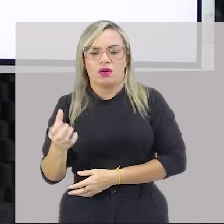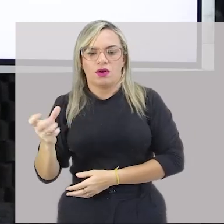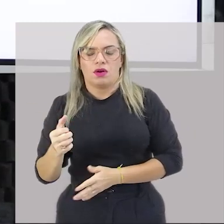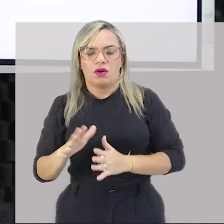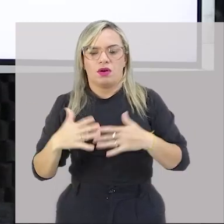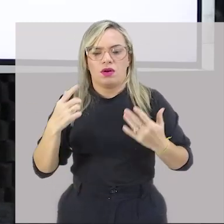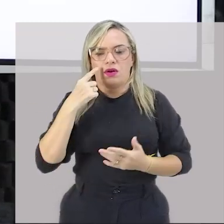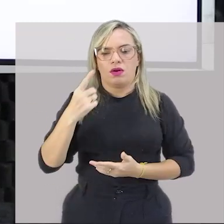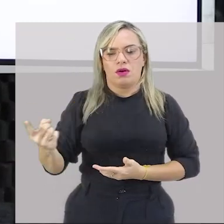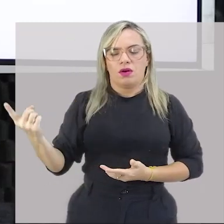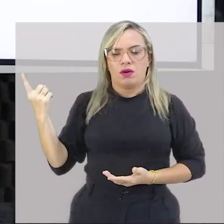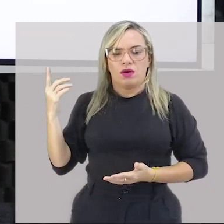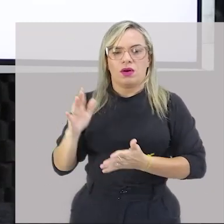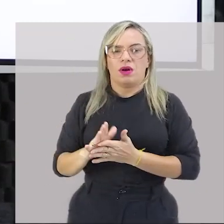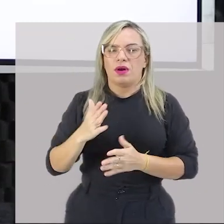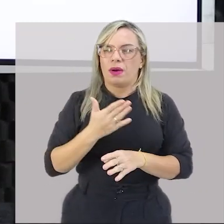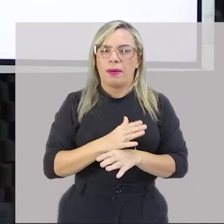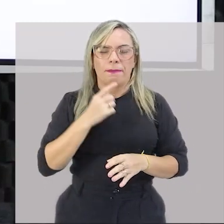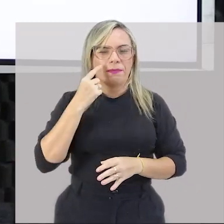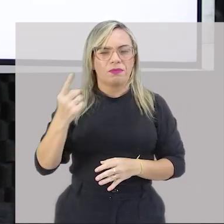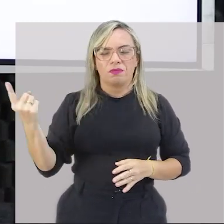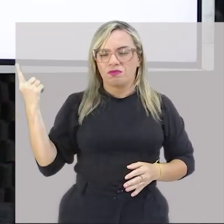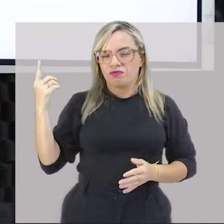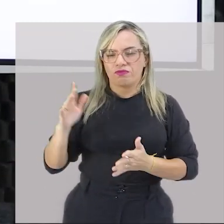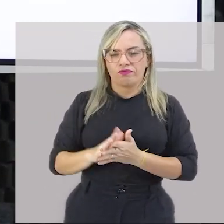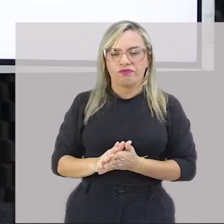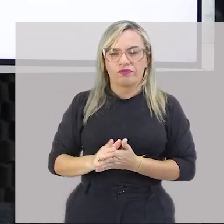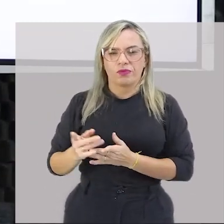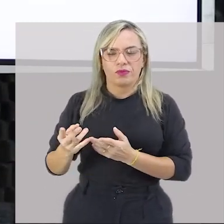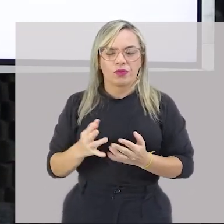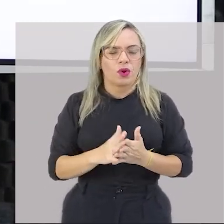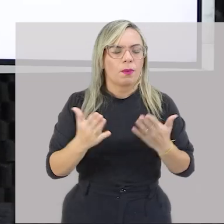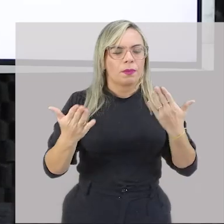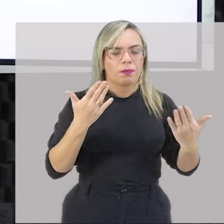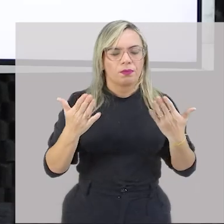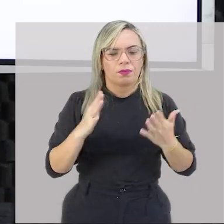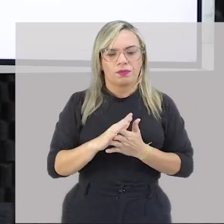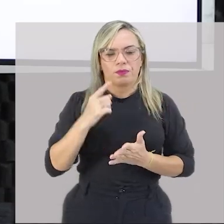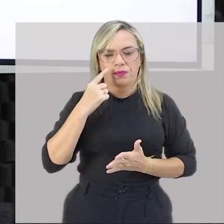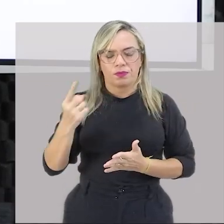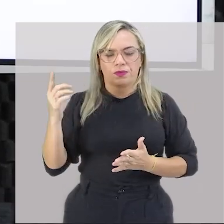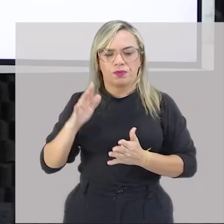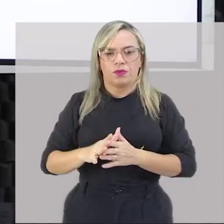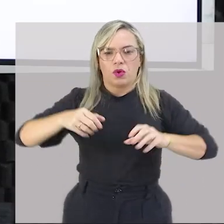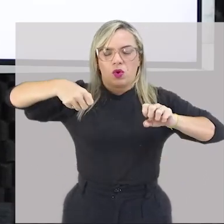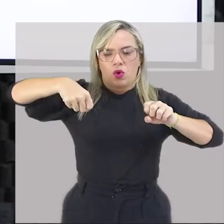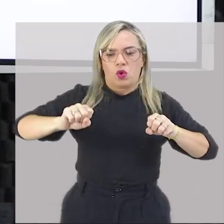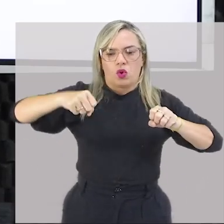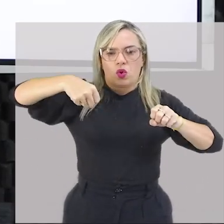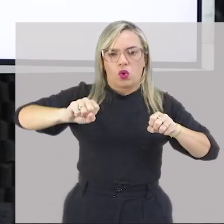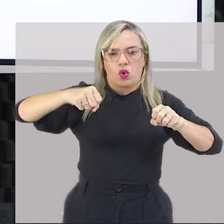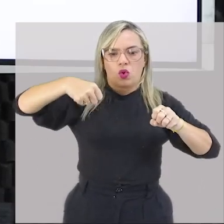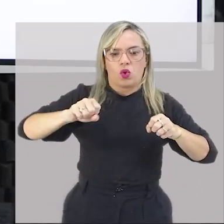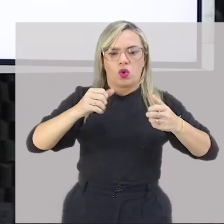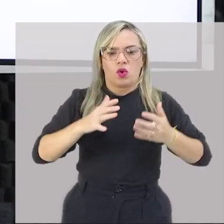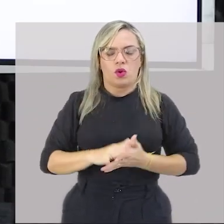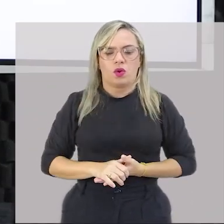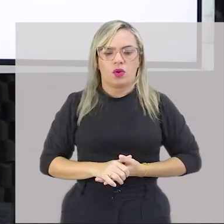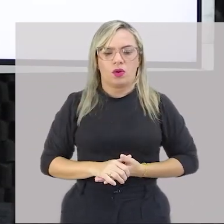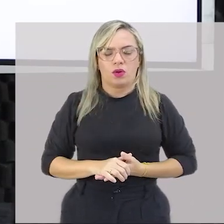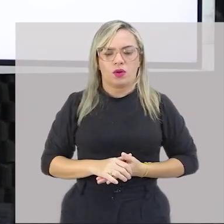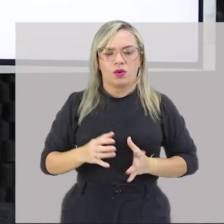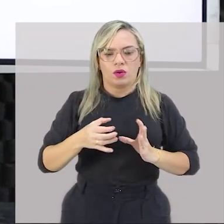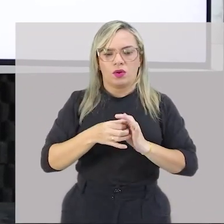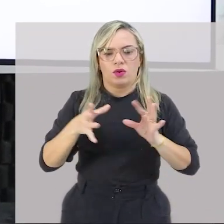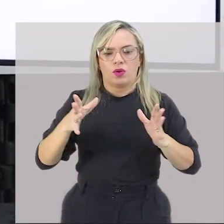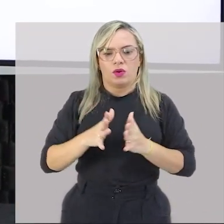Então aqui é praticamente a mesma coisa. As motos, elas vão ser lançadas aqui, ó,